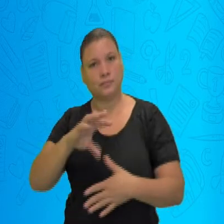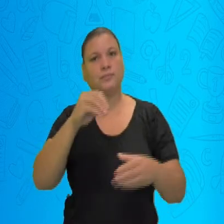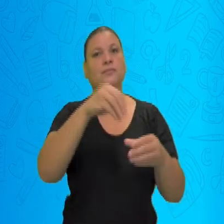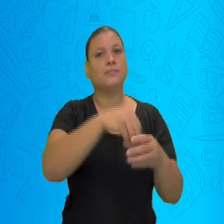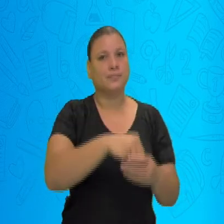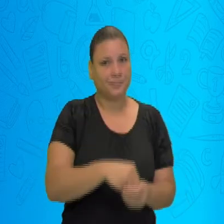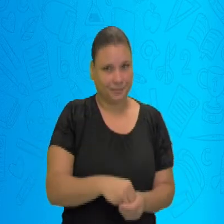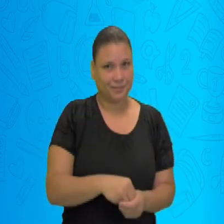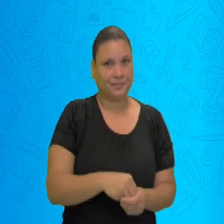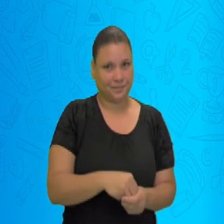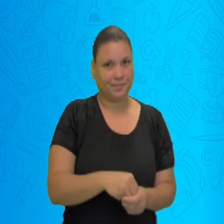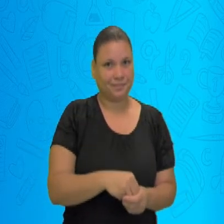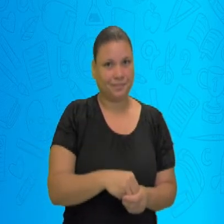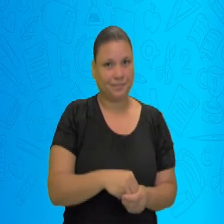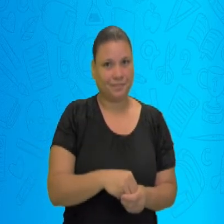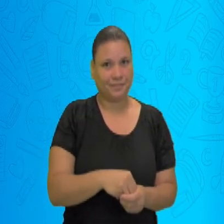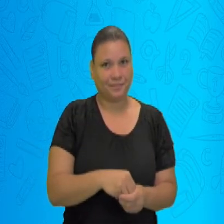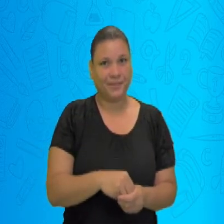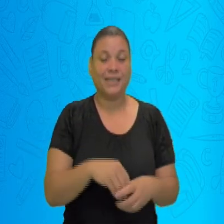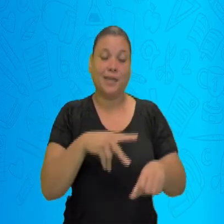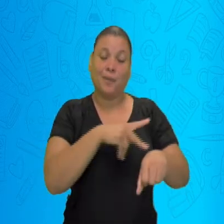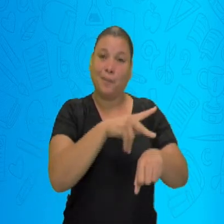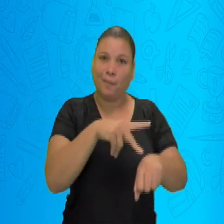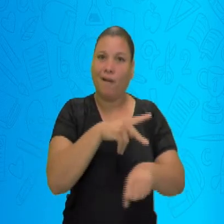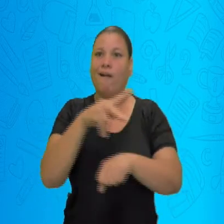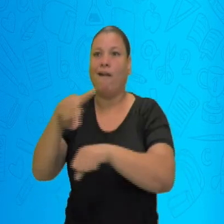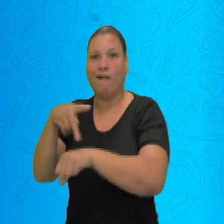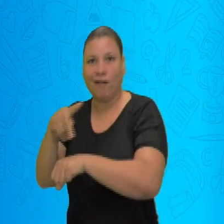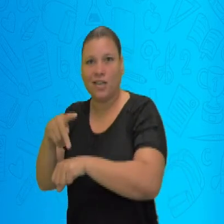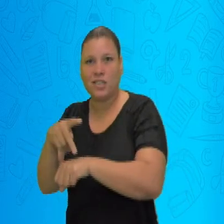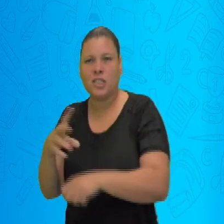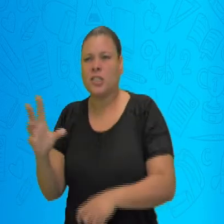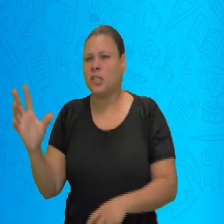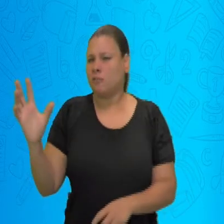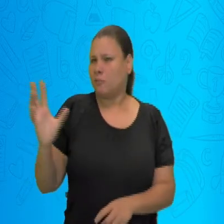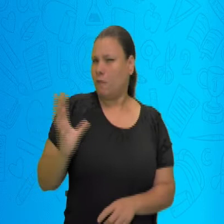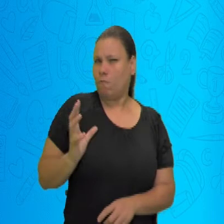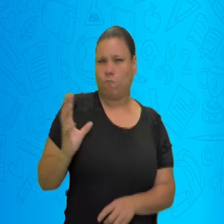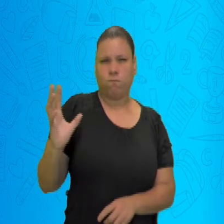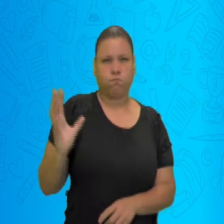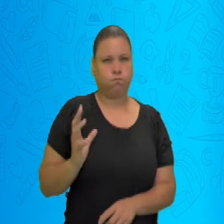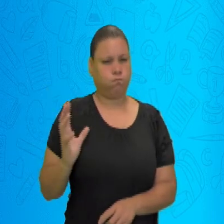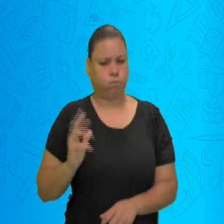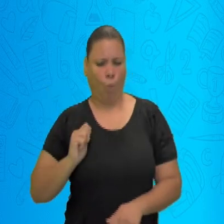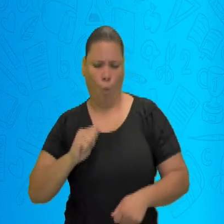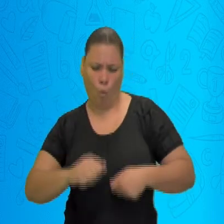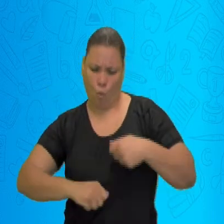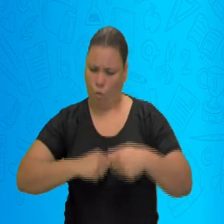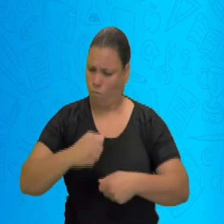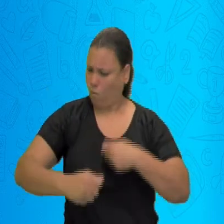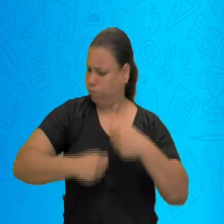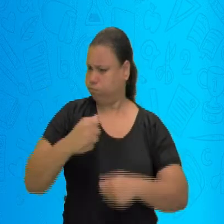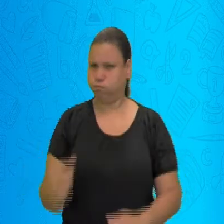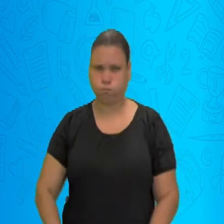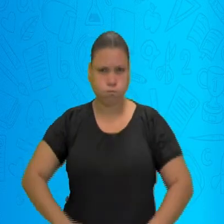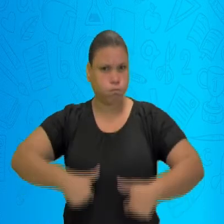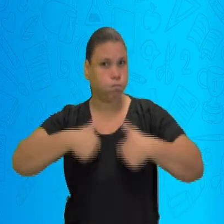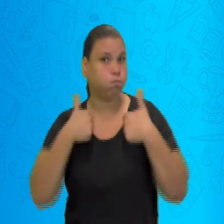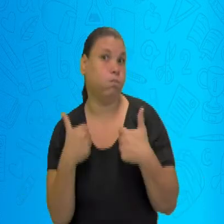Coincidentemente, os 2 países ricos do continente americano. Porque o